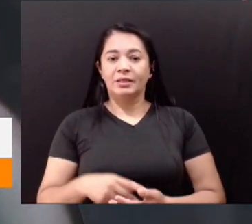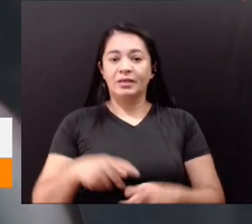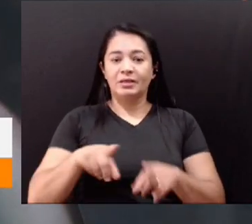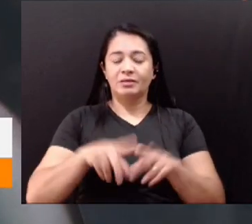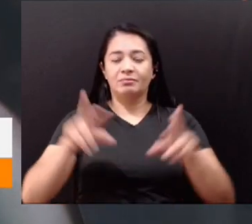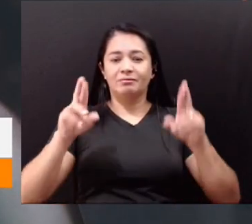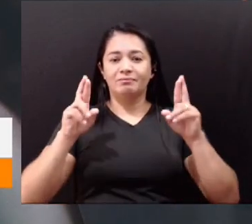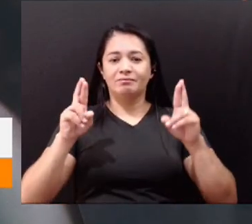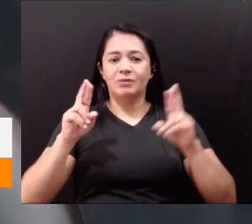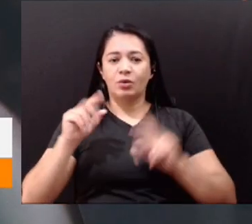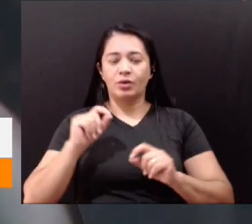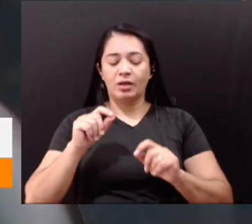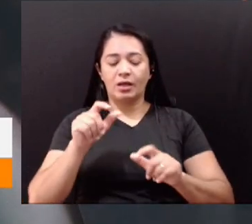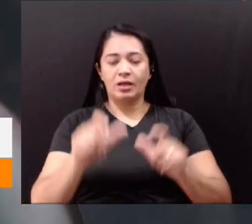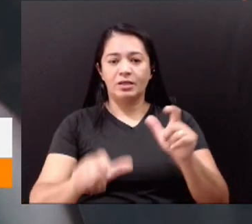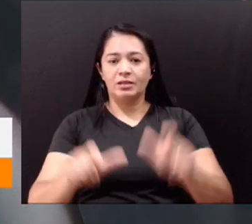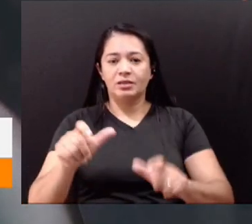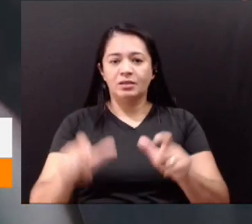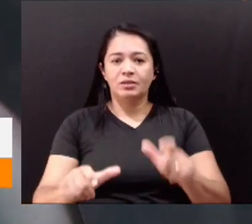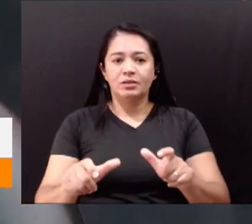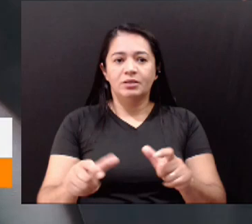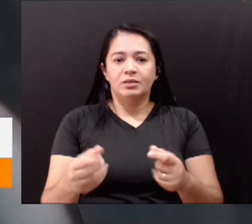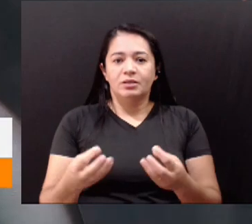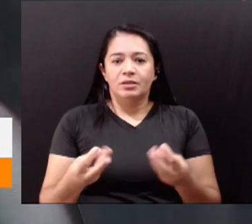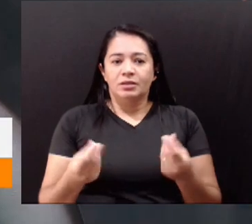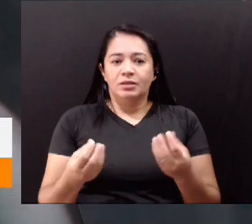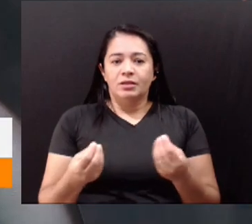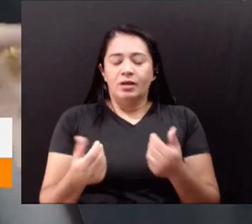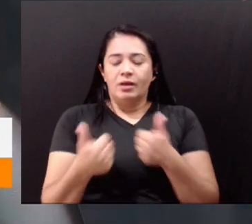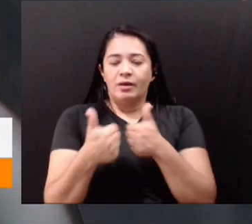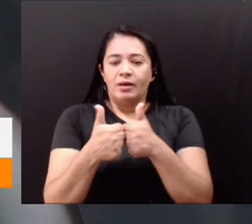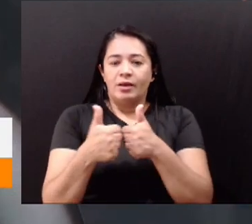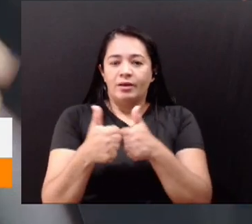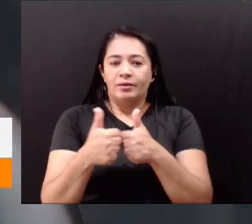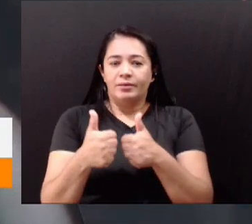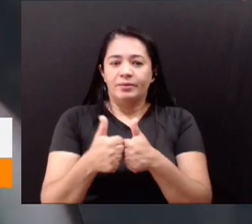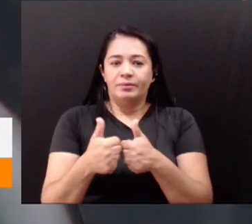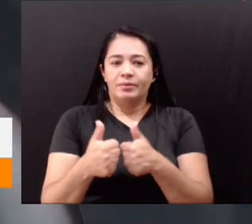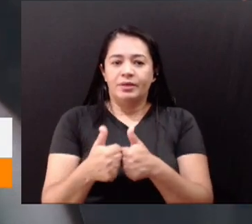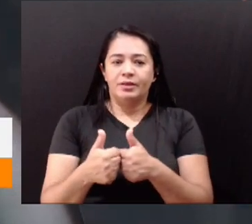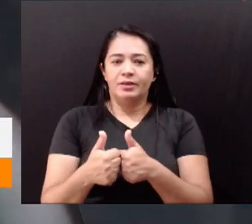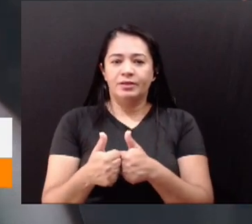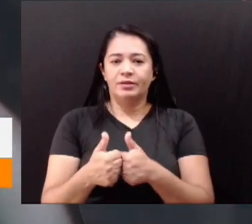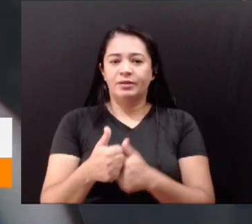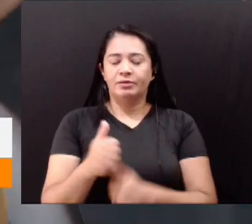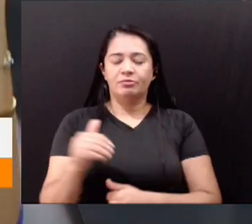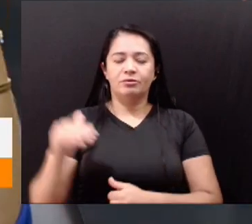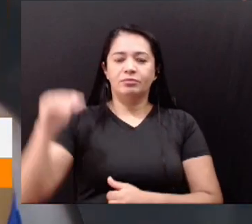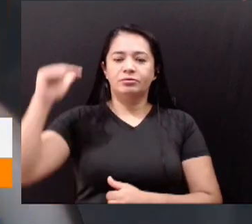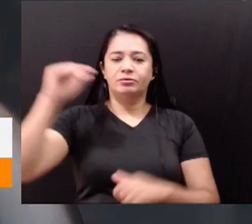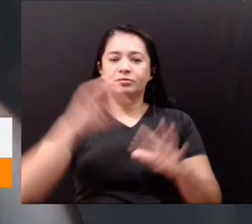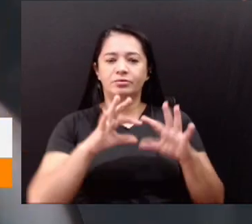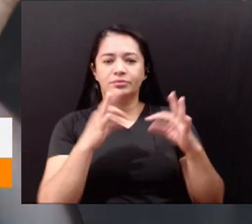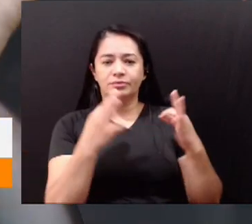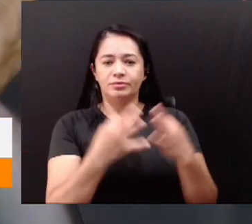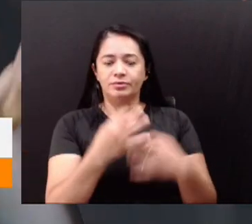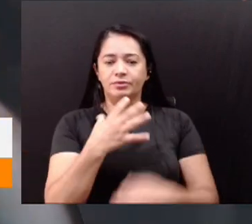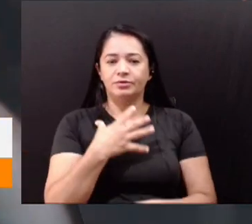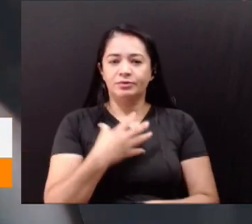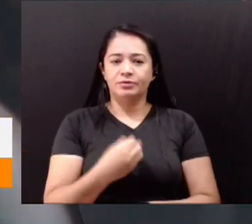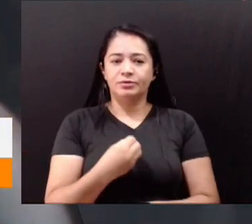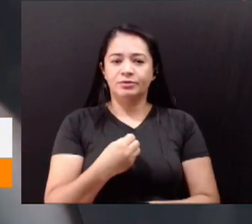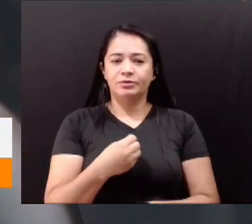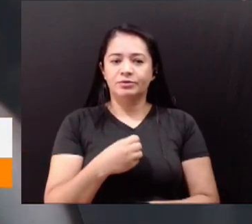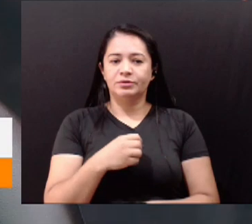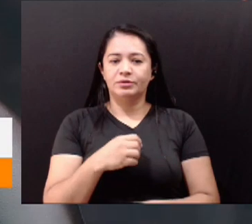pessoas estejam mais próximas, mas as pessoas, os adultos, família, os filhos, estão lá tocando a vida deles e